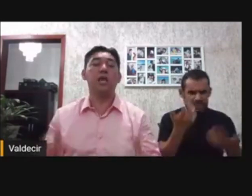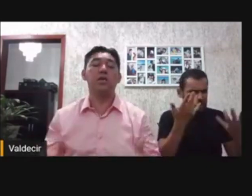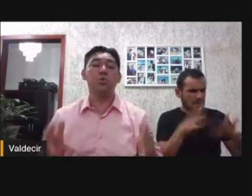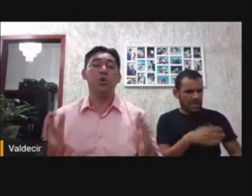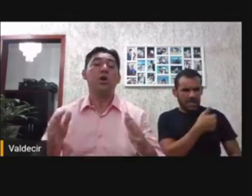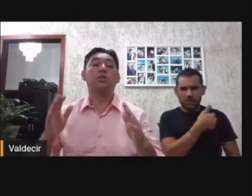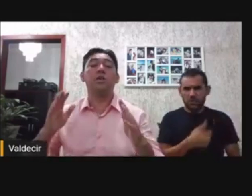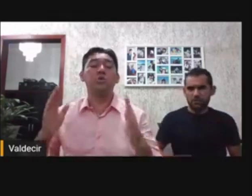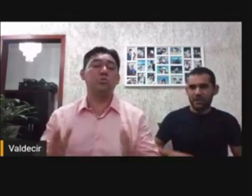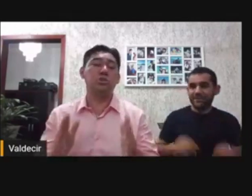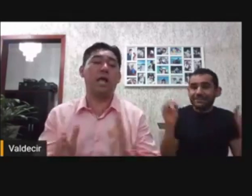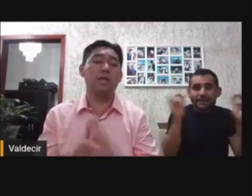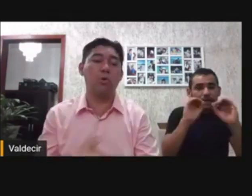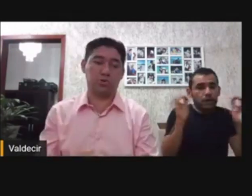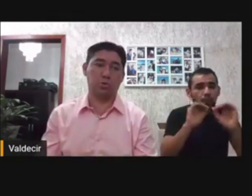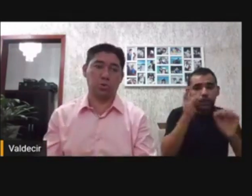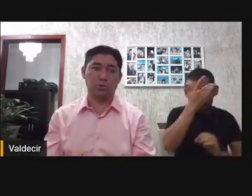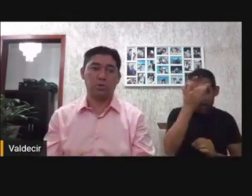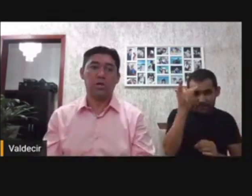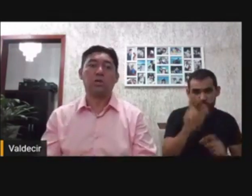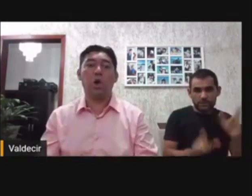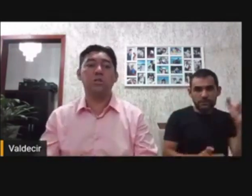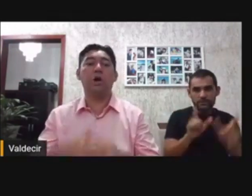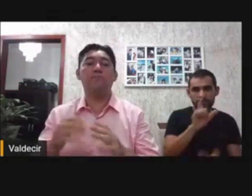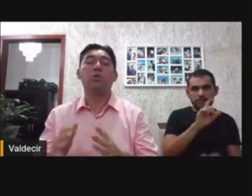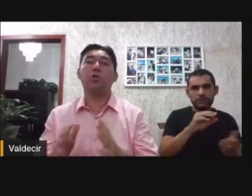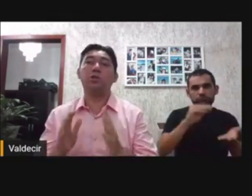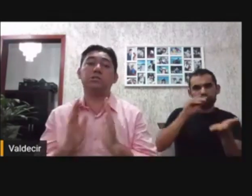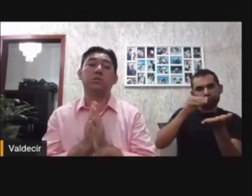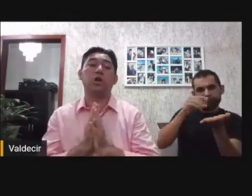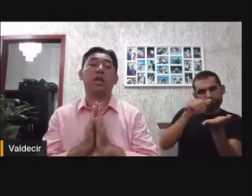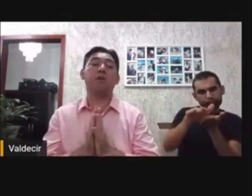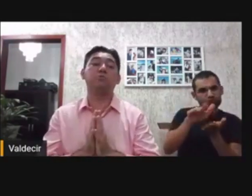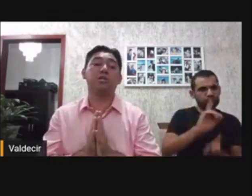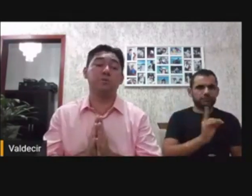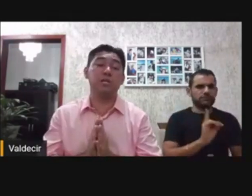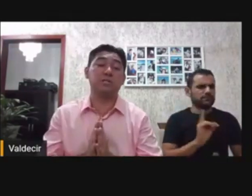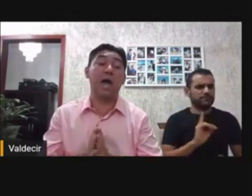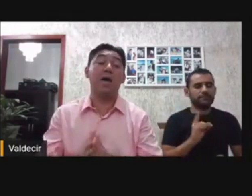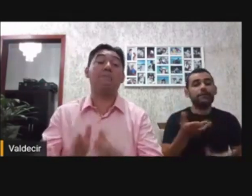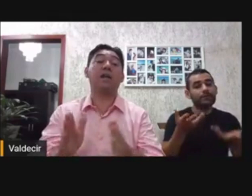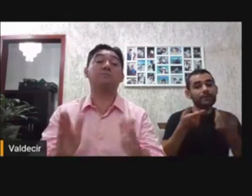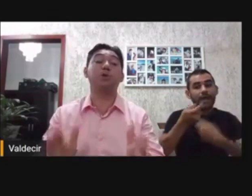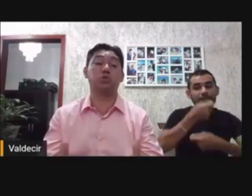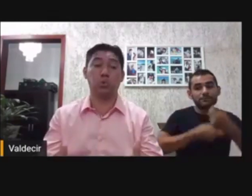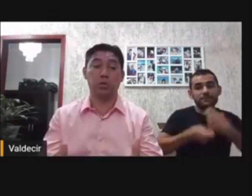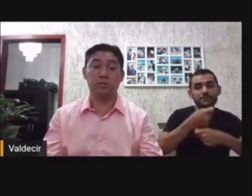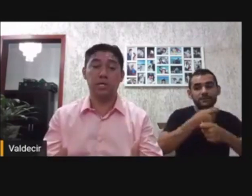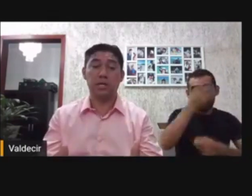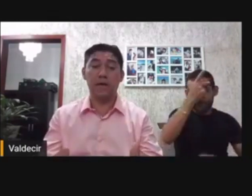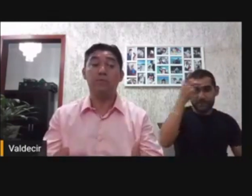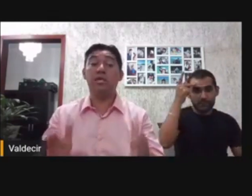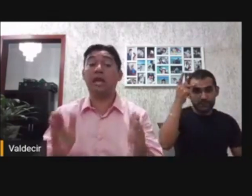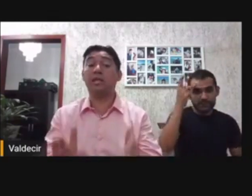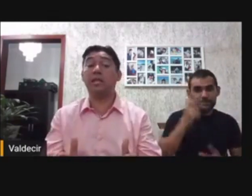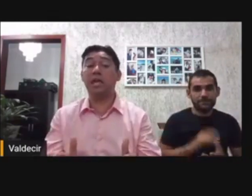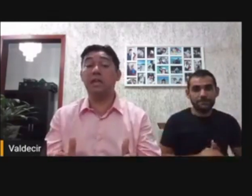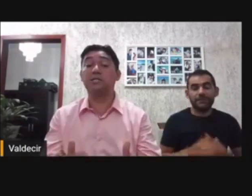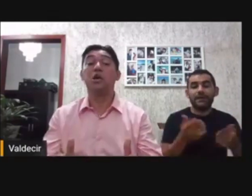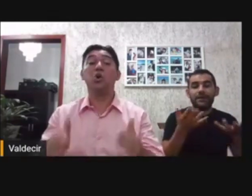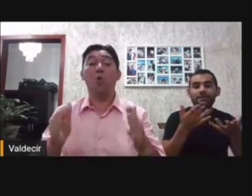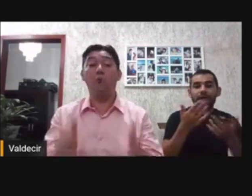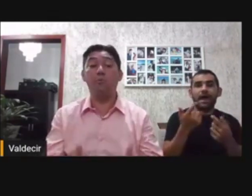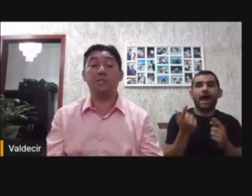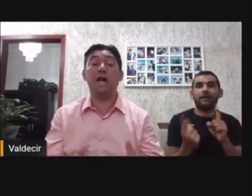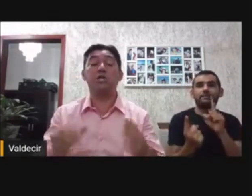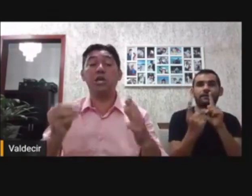governo nenhum cidadão excluído. Nós não, nós queremos administrar para as pessoas, né? E